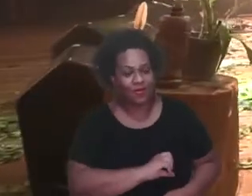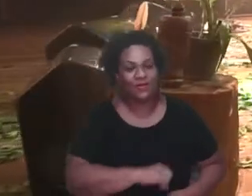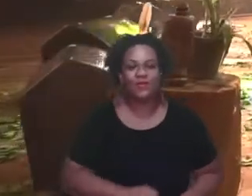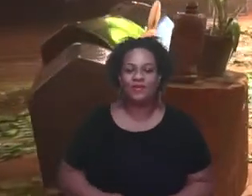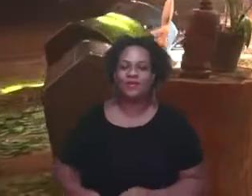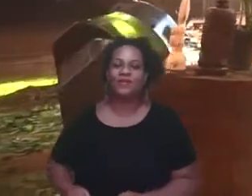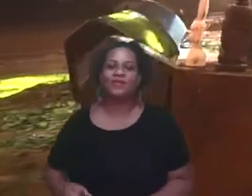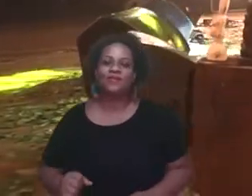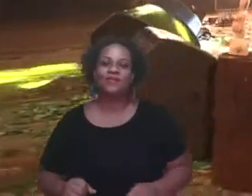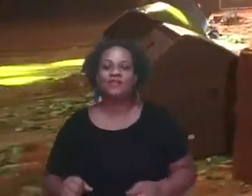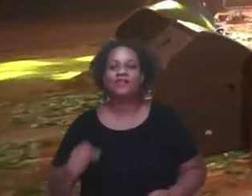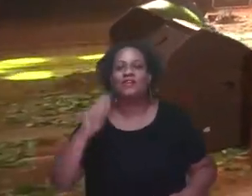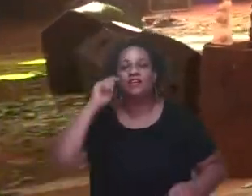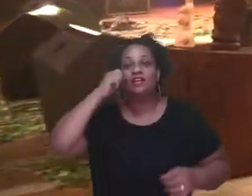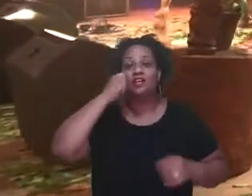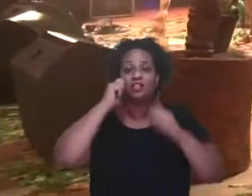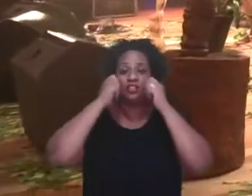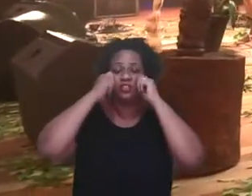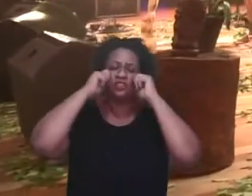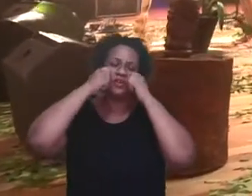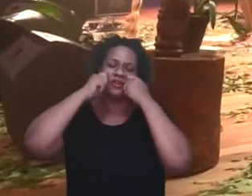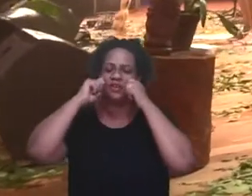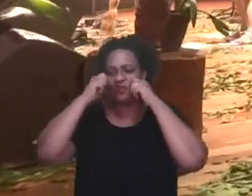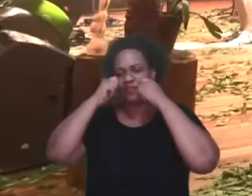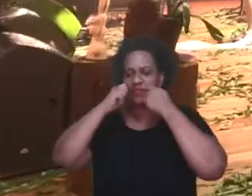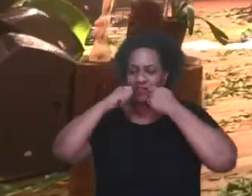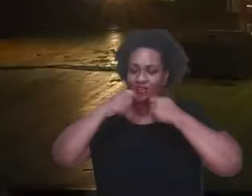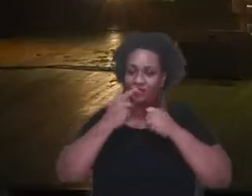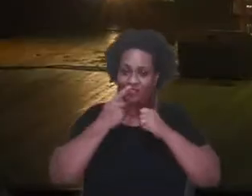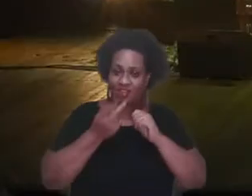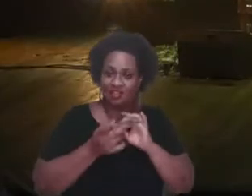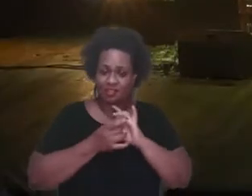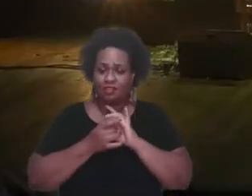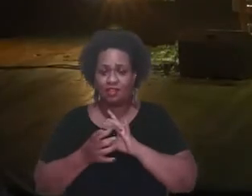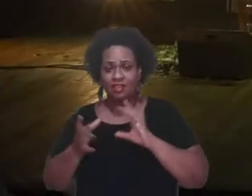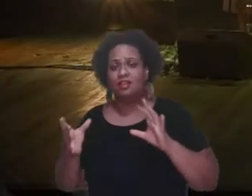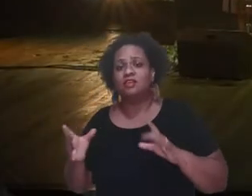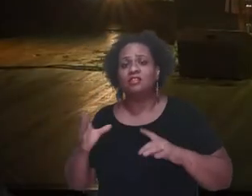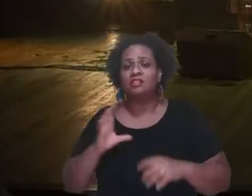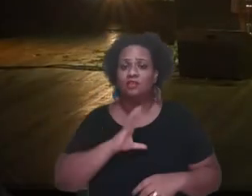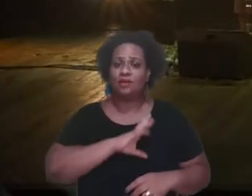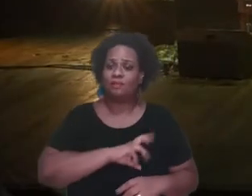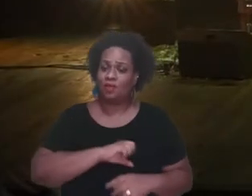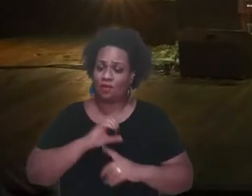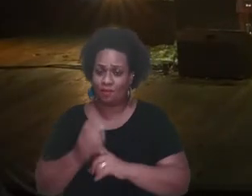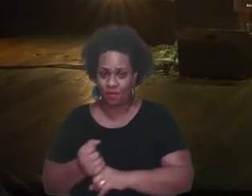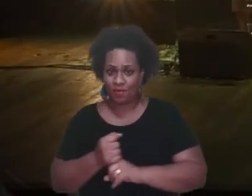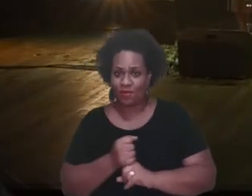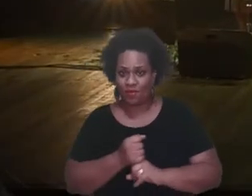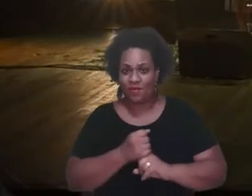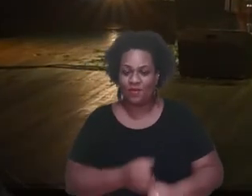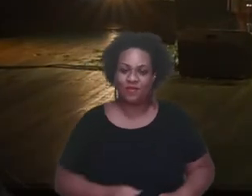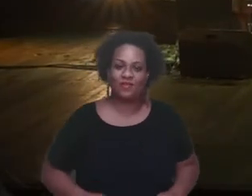teu amor lera chorou lera chorou eu te disse lá era bom que bom